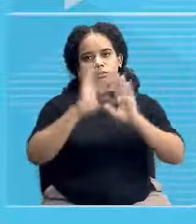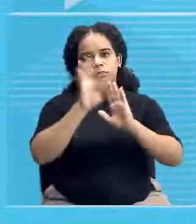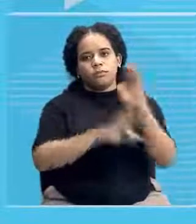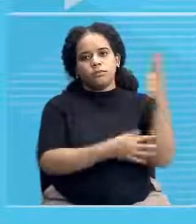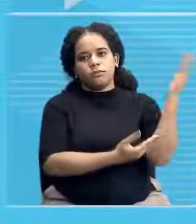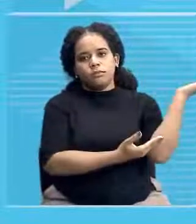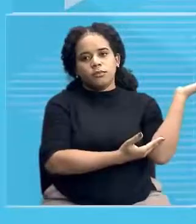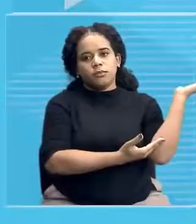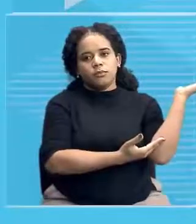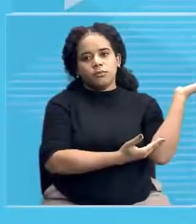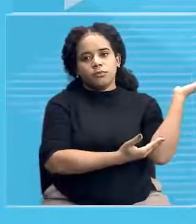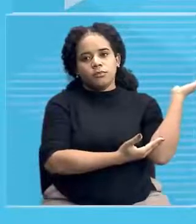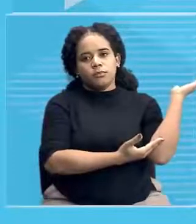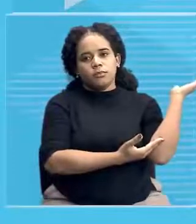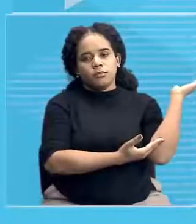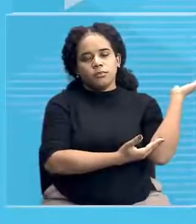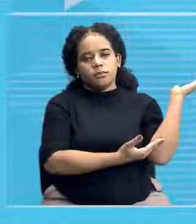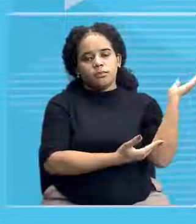explicar